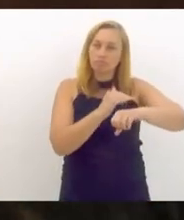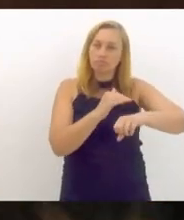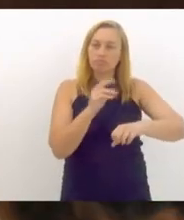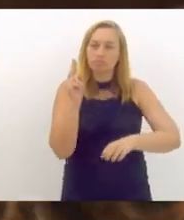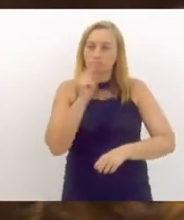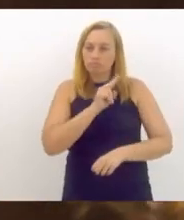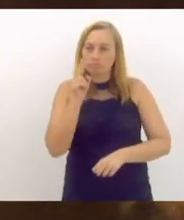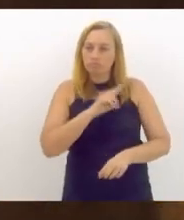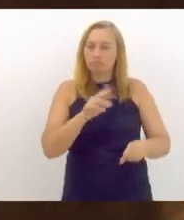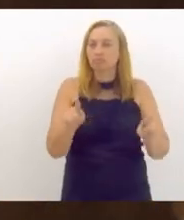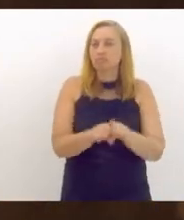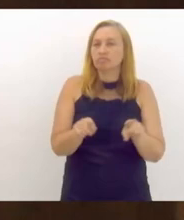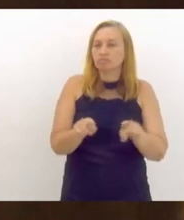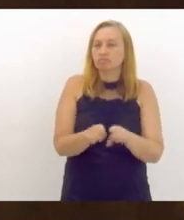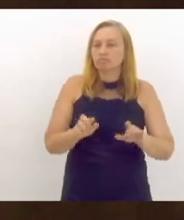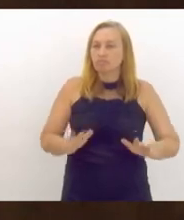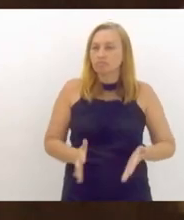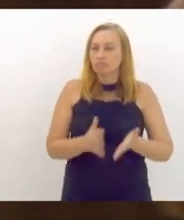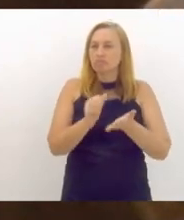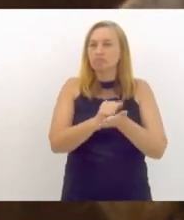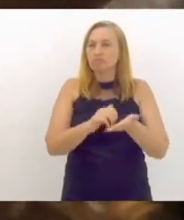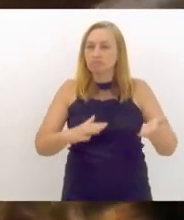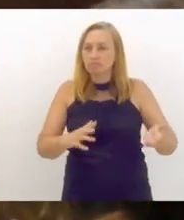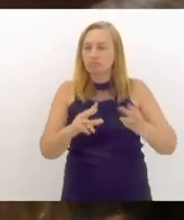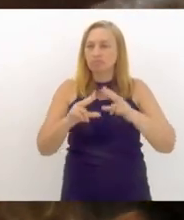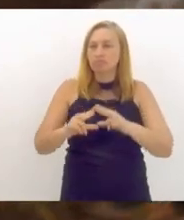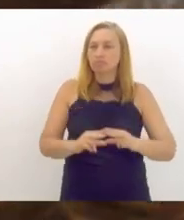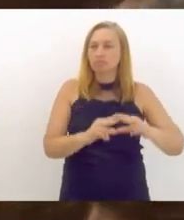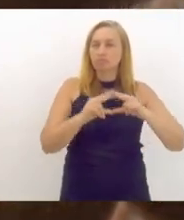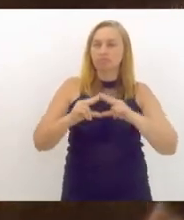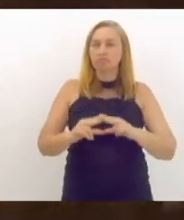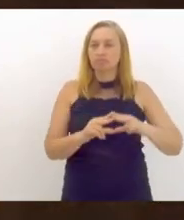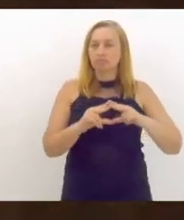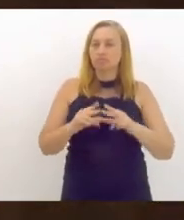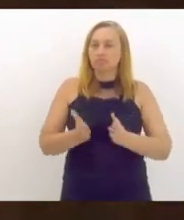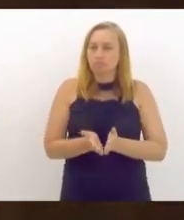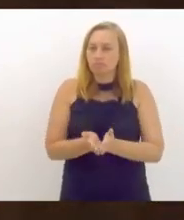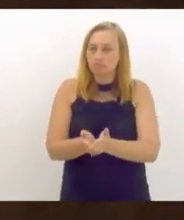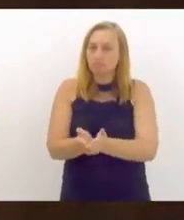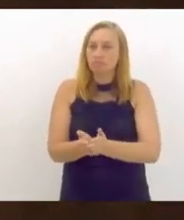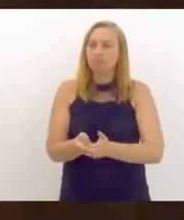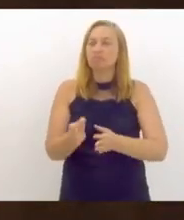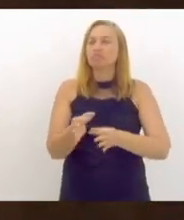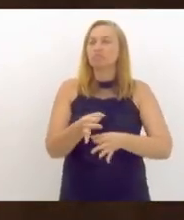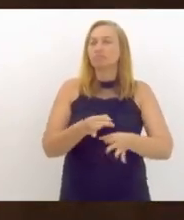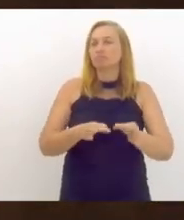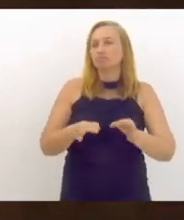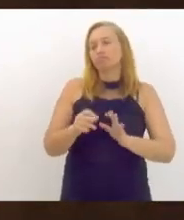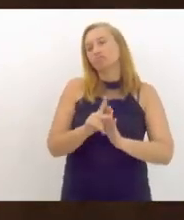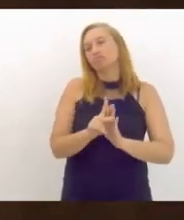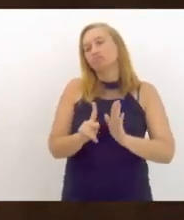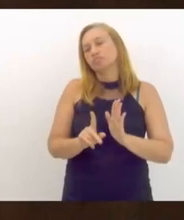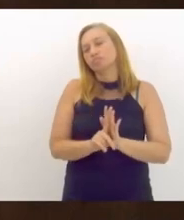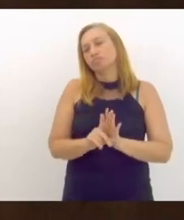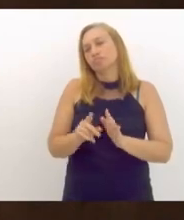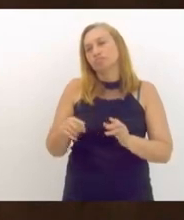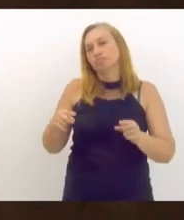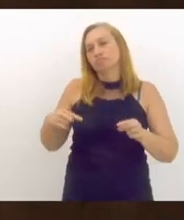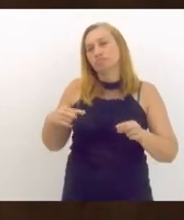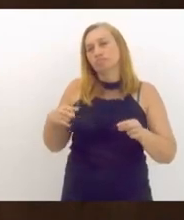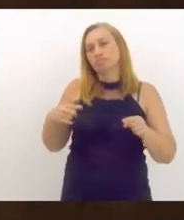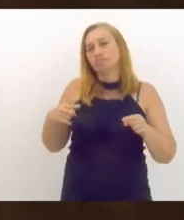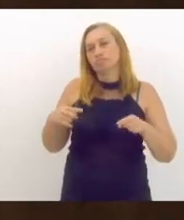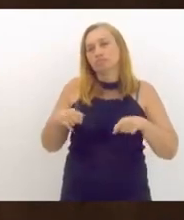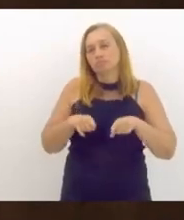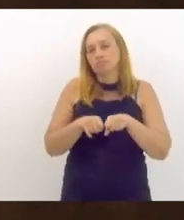também fala de incentivos à atividade de reciclagem de embarcações. Esse projeto ele vem de encontro ao problema